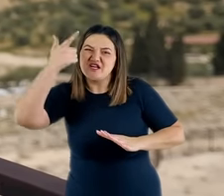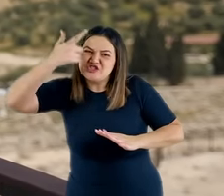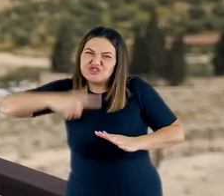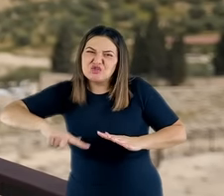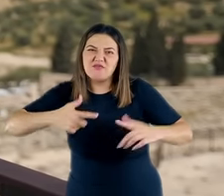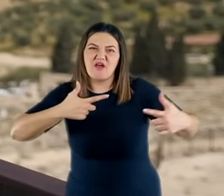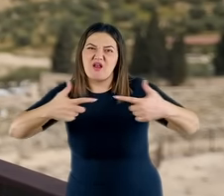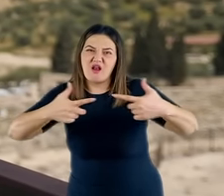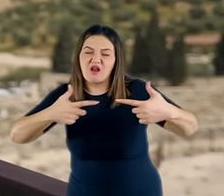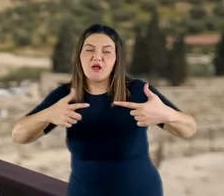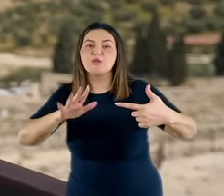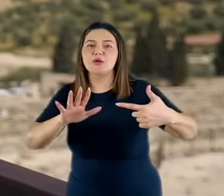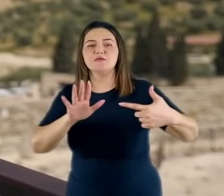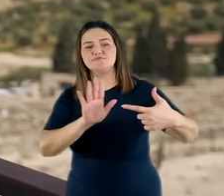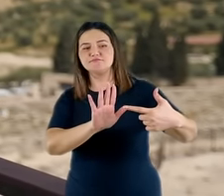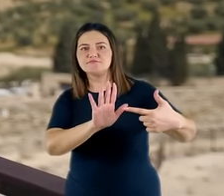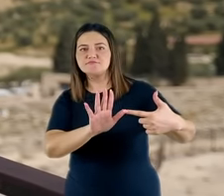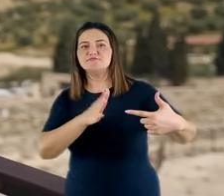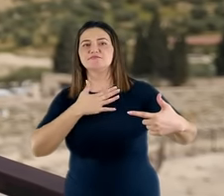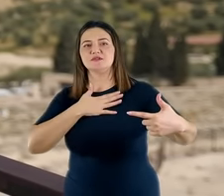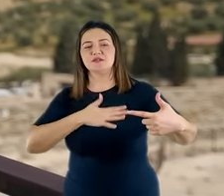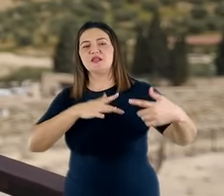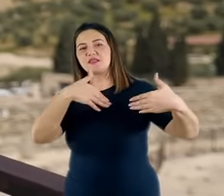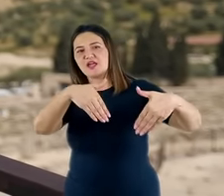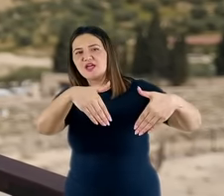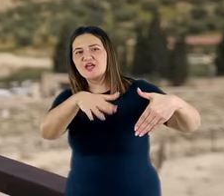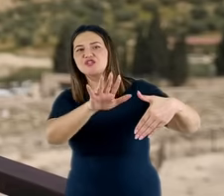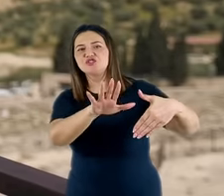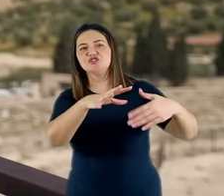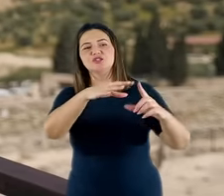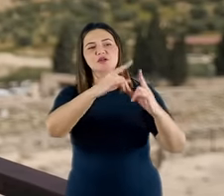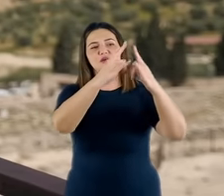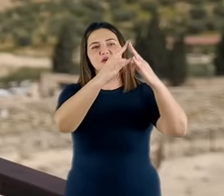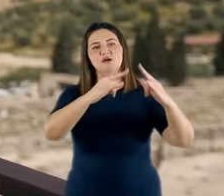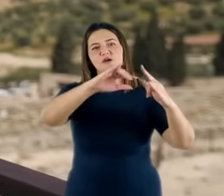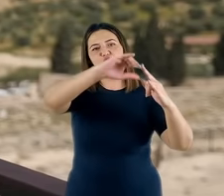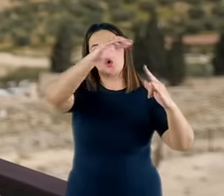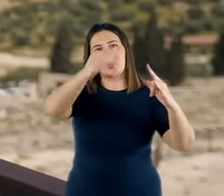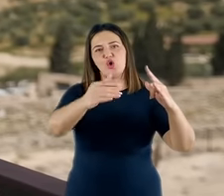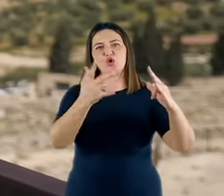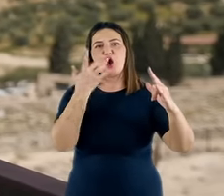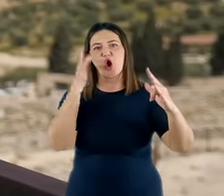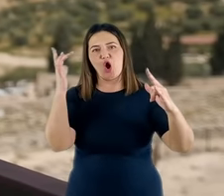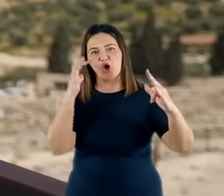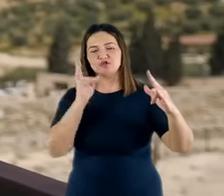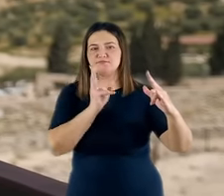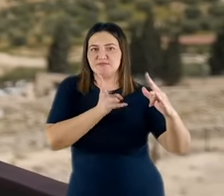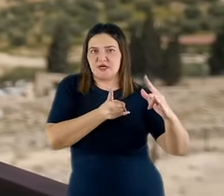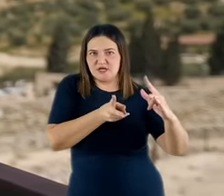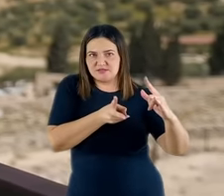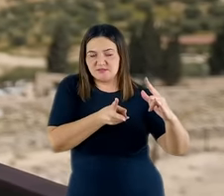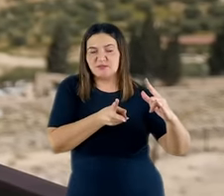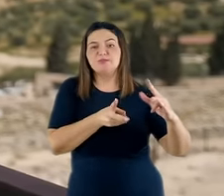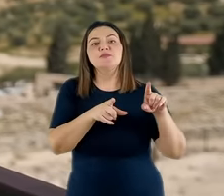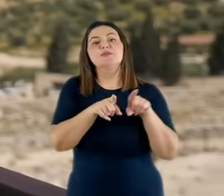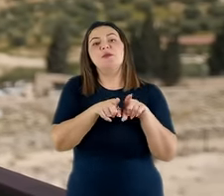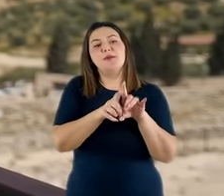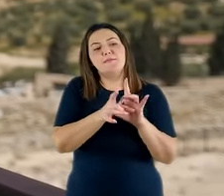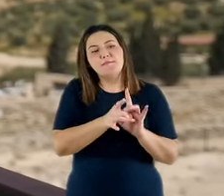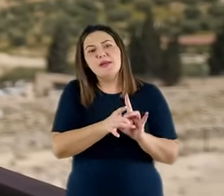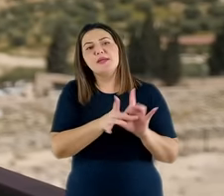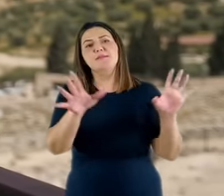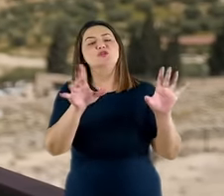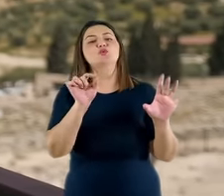maiores complicações com o mundo árabe, eles preferiram deixar o Domo da Rocha ali, sem destruí-lo, e, ao mesmo